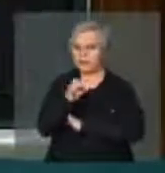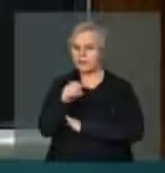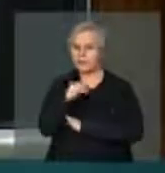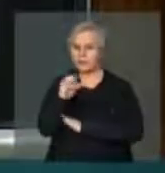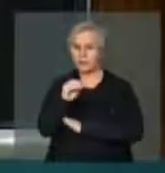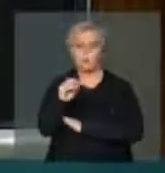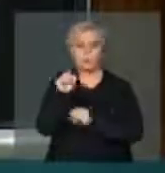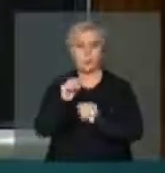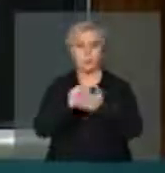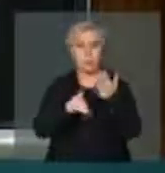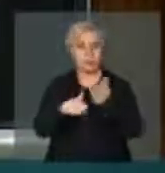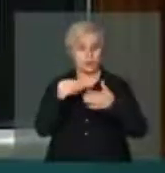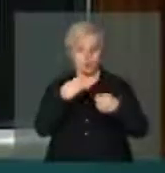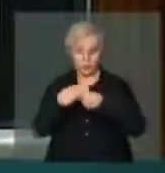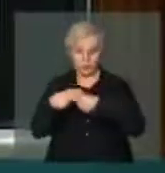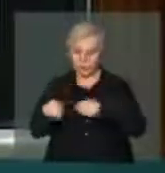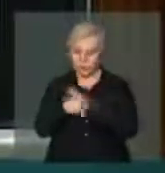área